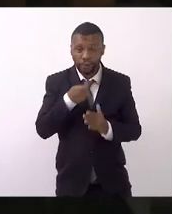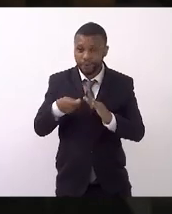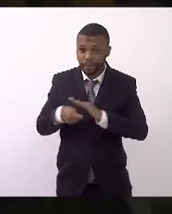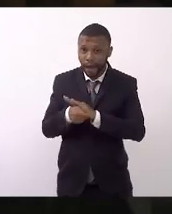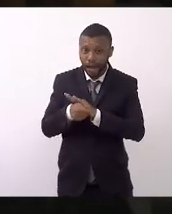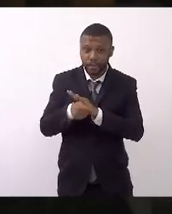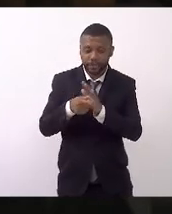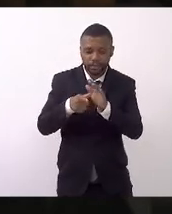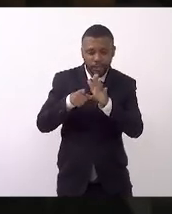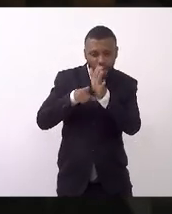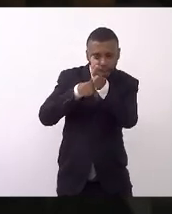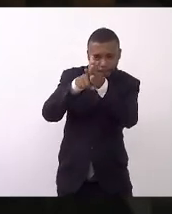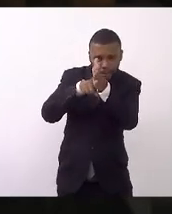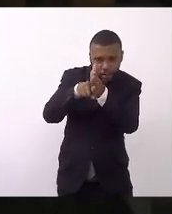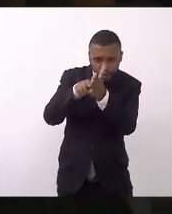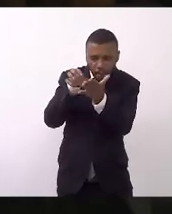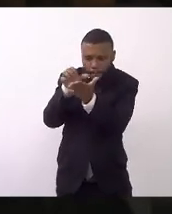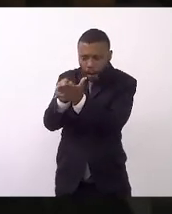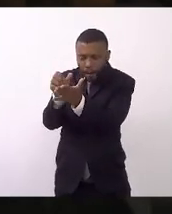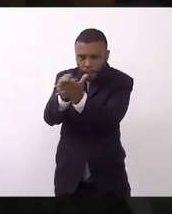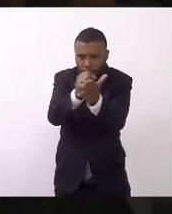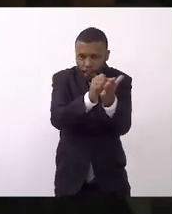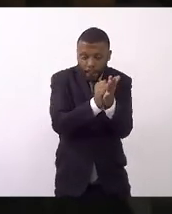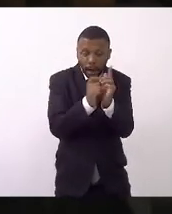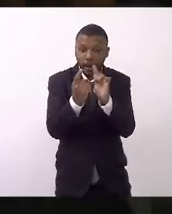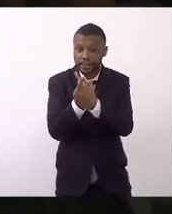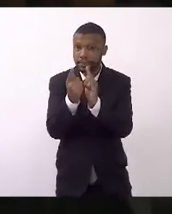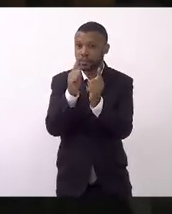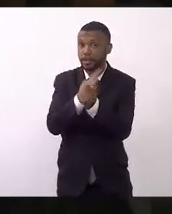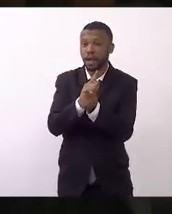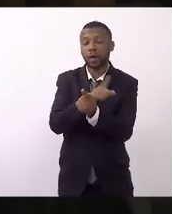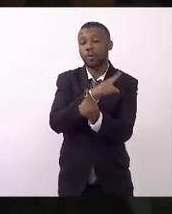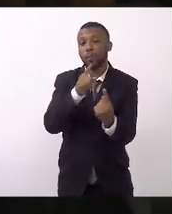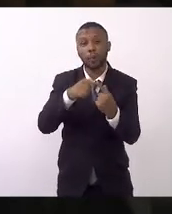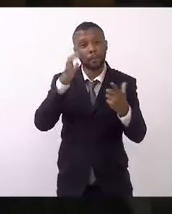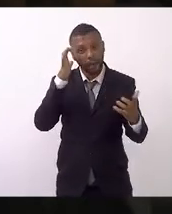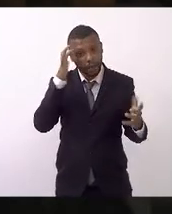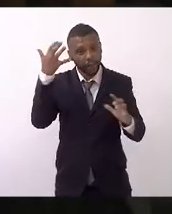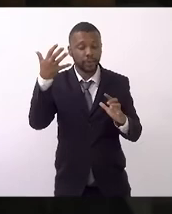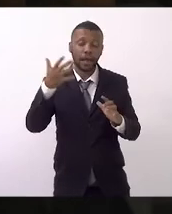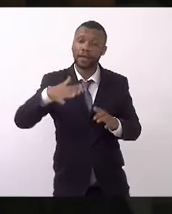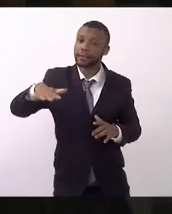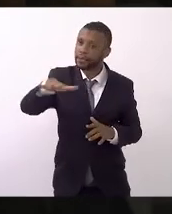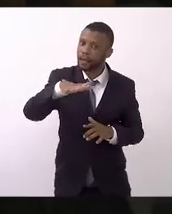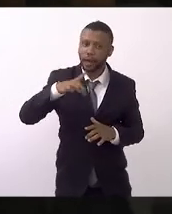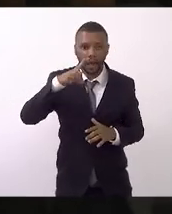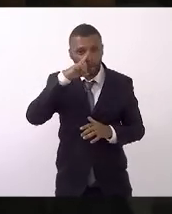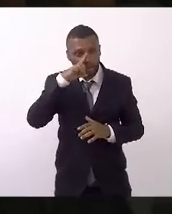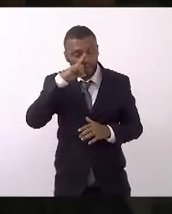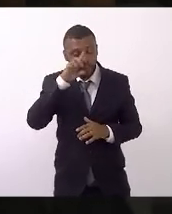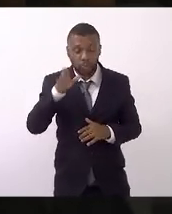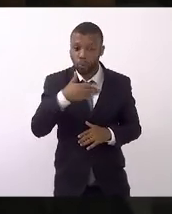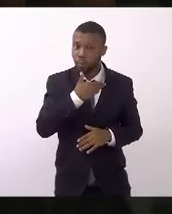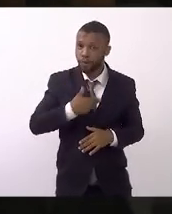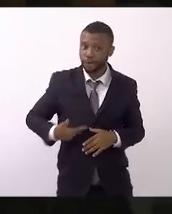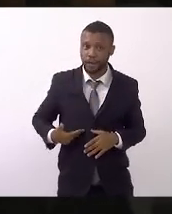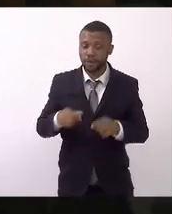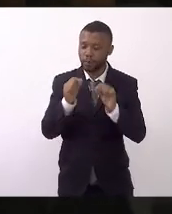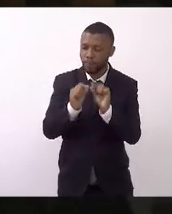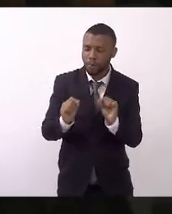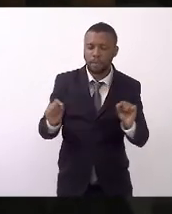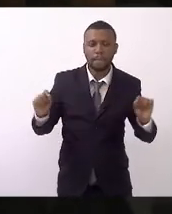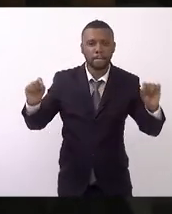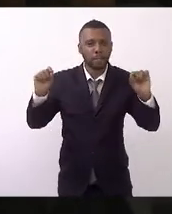mapeamento geológico, geotécnico, para definir essas áreas de riscos. Os governos não